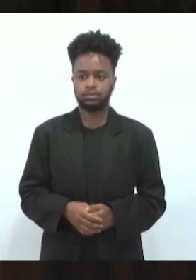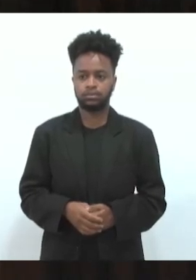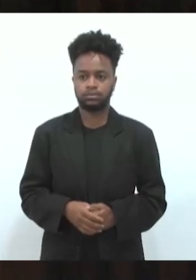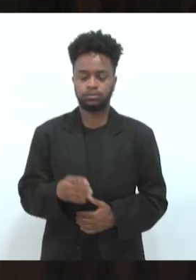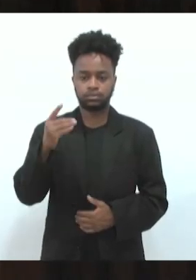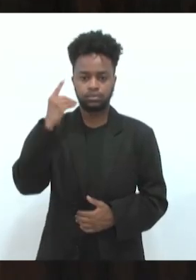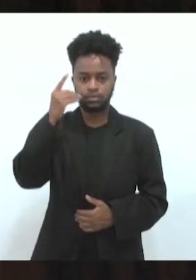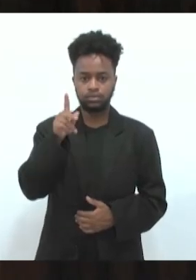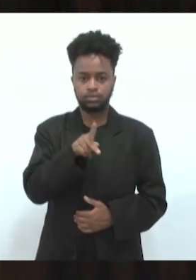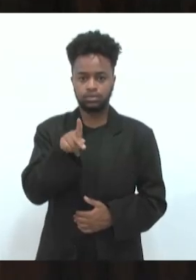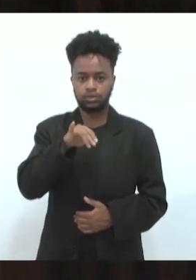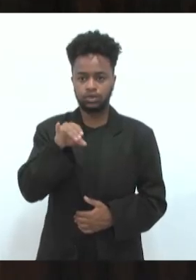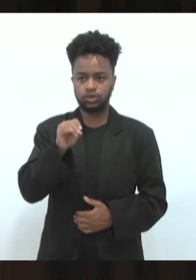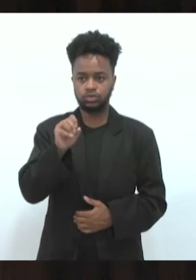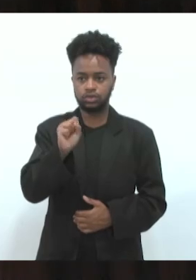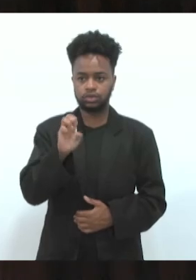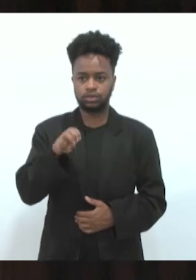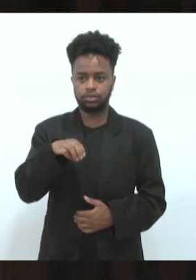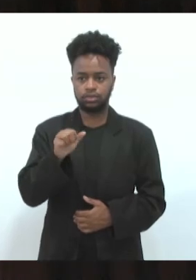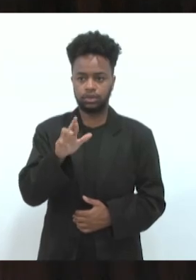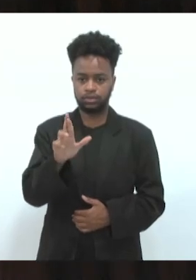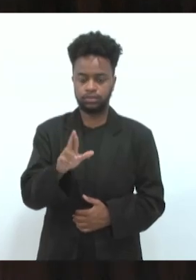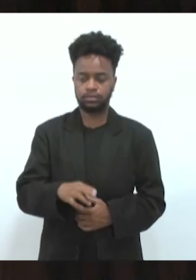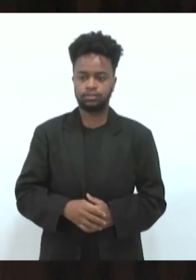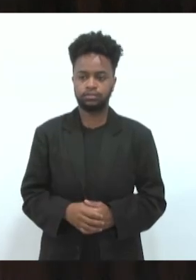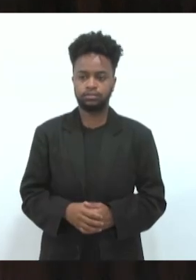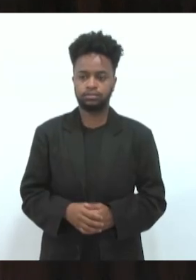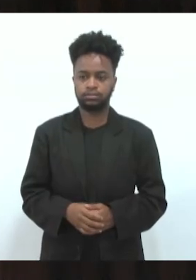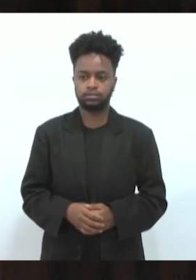Deputado professor Josimar.